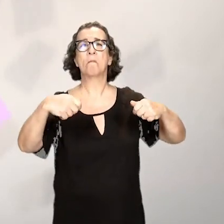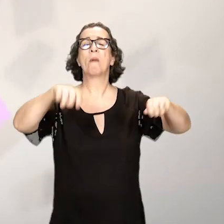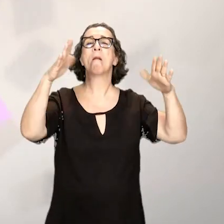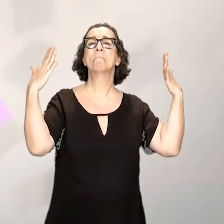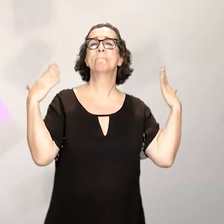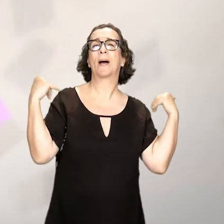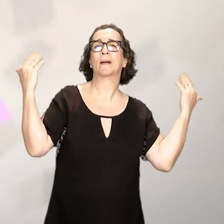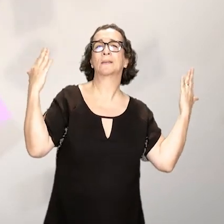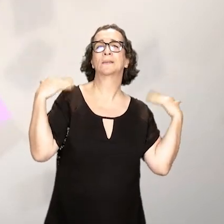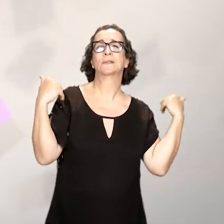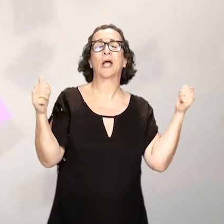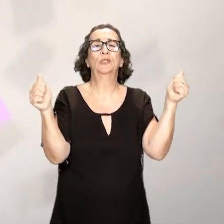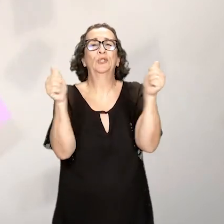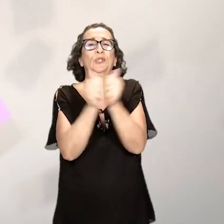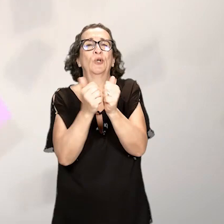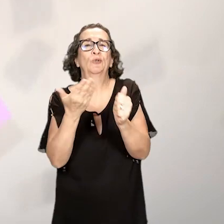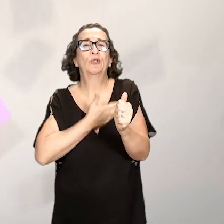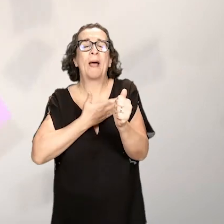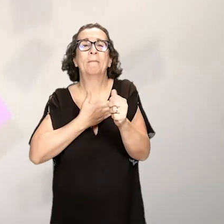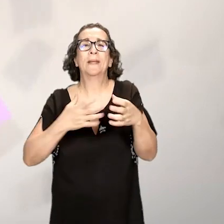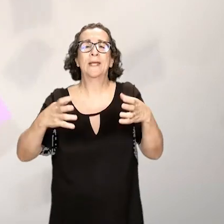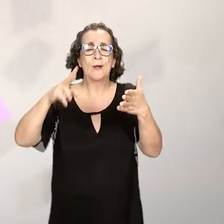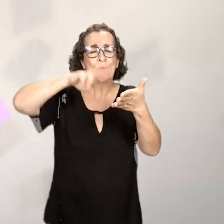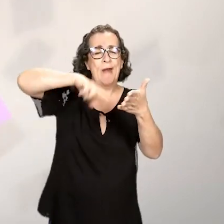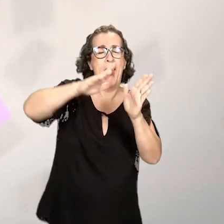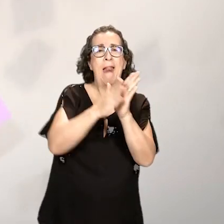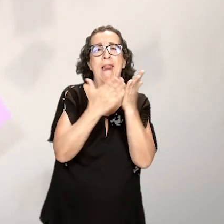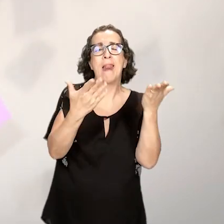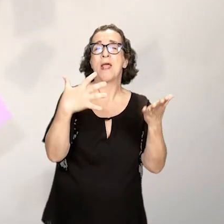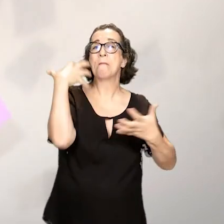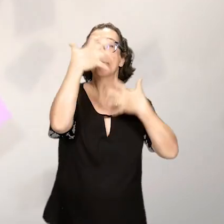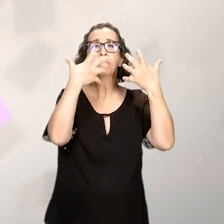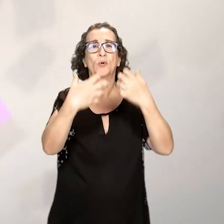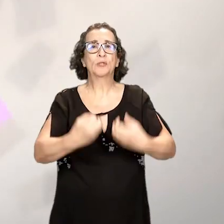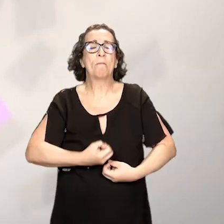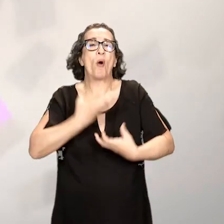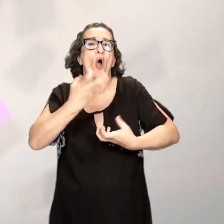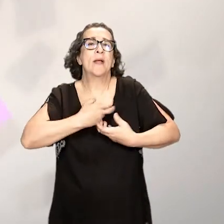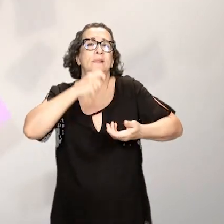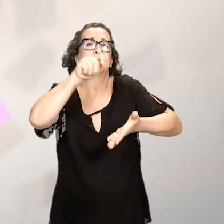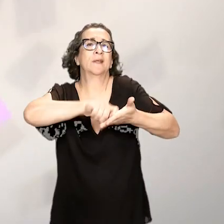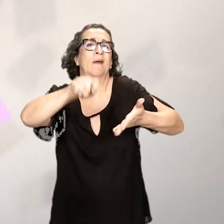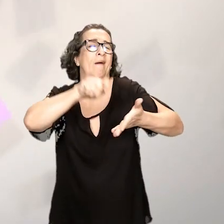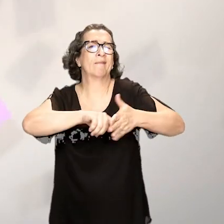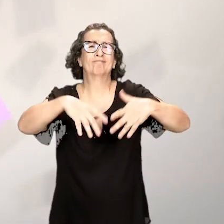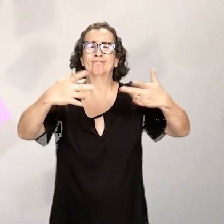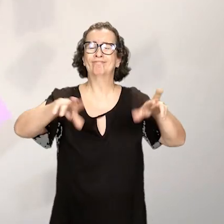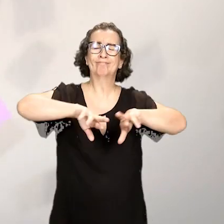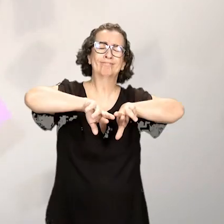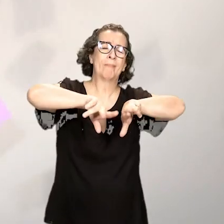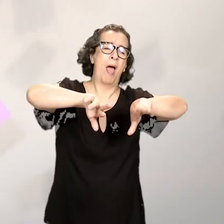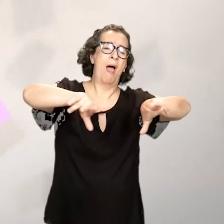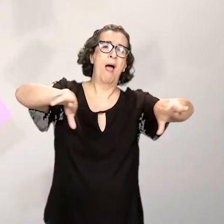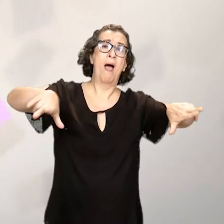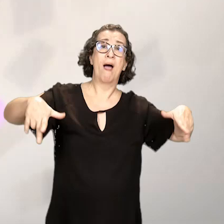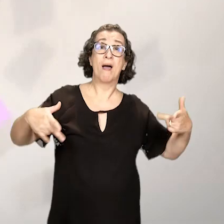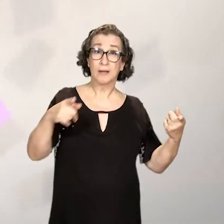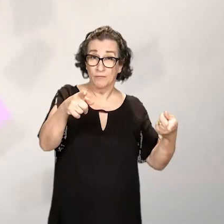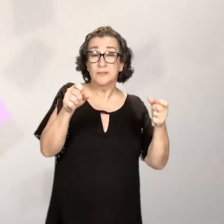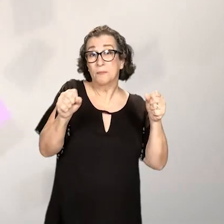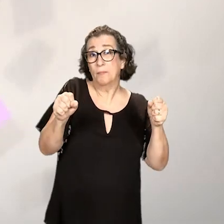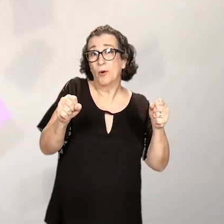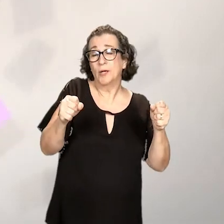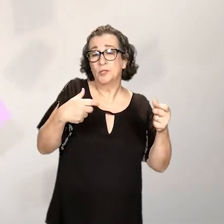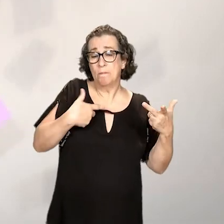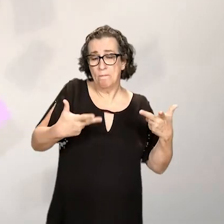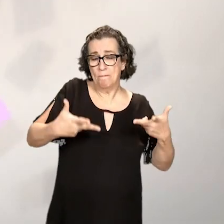passear está com os amigos é um livro de uma música e chega uma poesia enfim tem uma infinidade de coisas que você pode